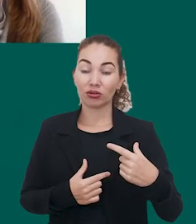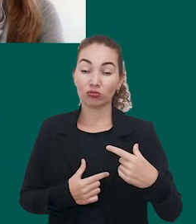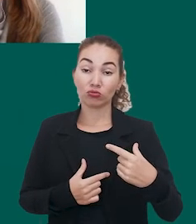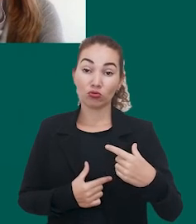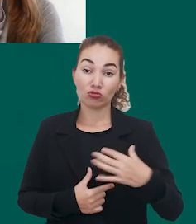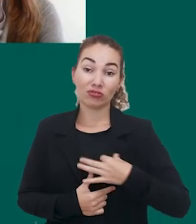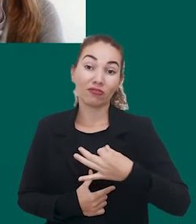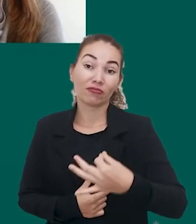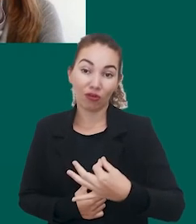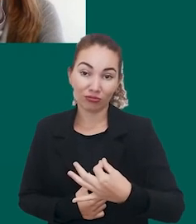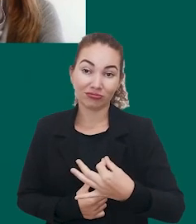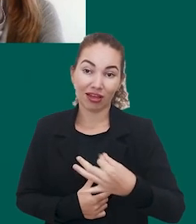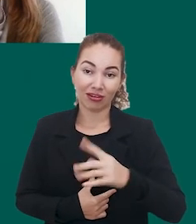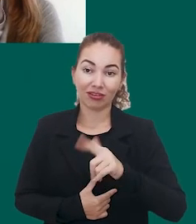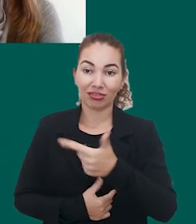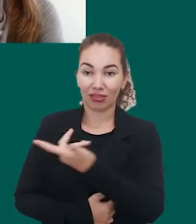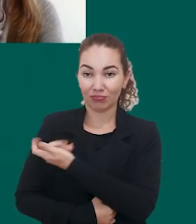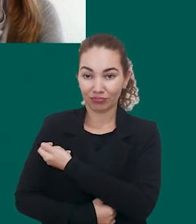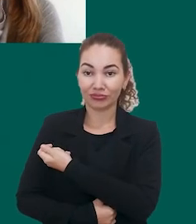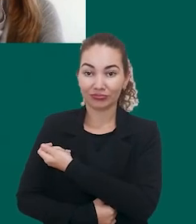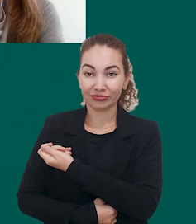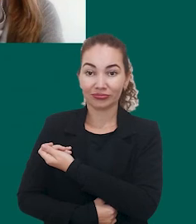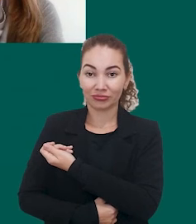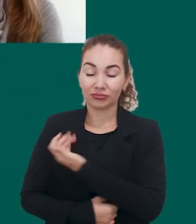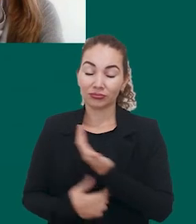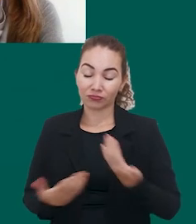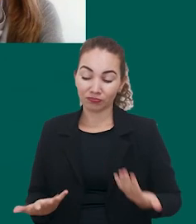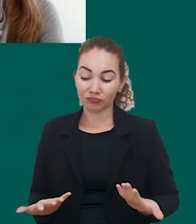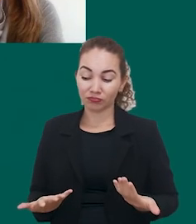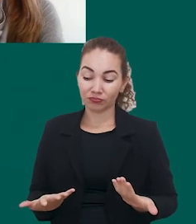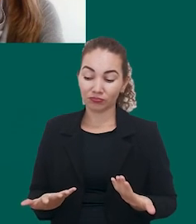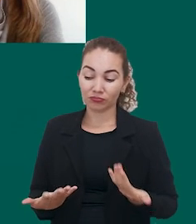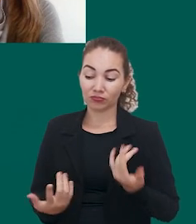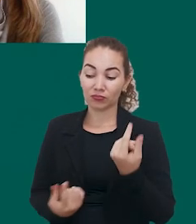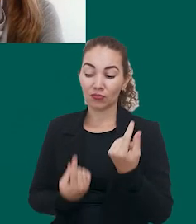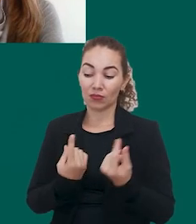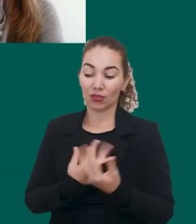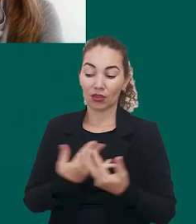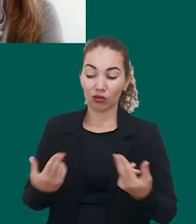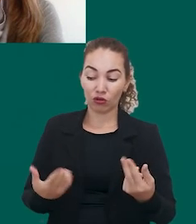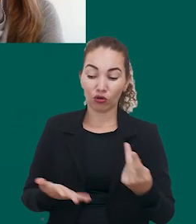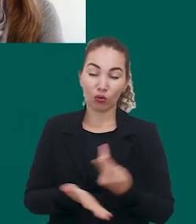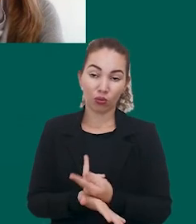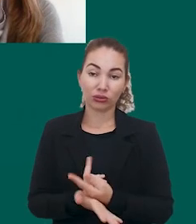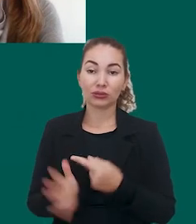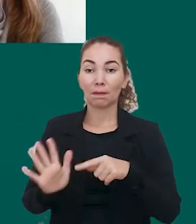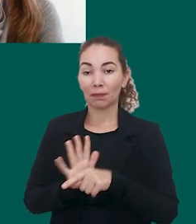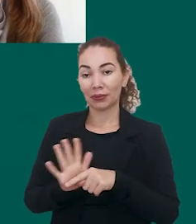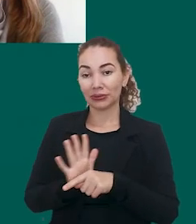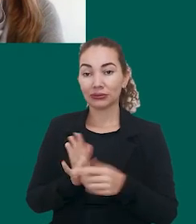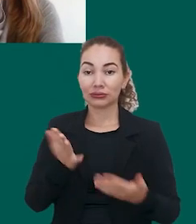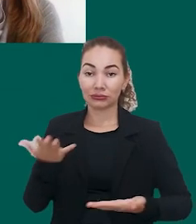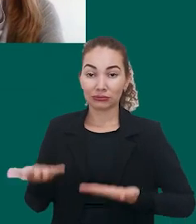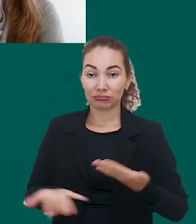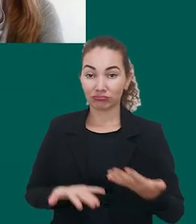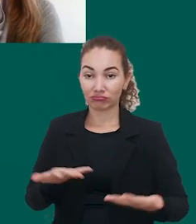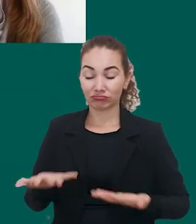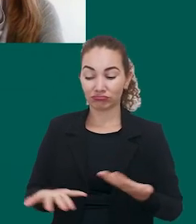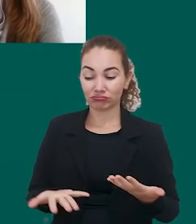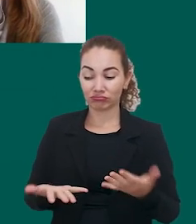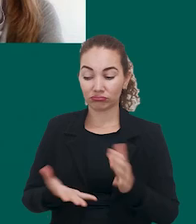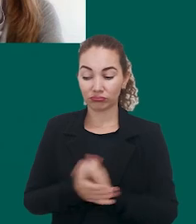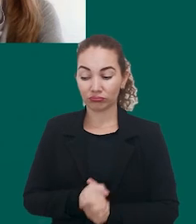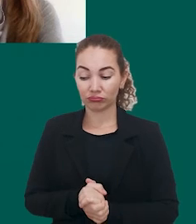né? Inclusive da Janssen, do qual eu sou co-pesquisador, alguns indivíduos que eram estudados, né, a gente fez esse estudo aqui no